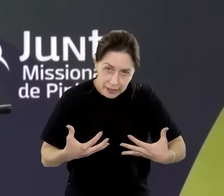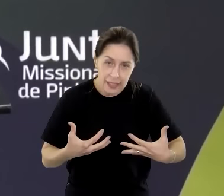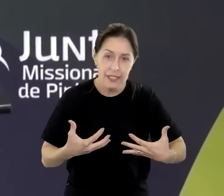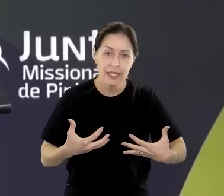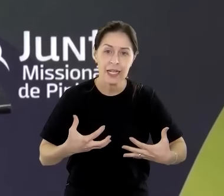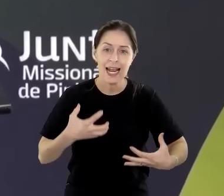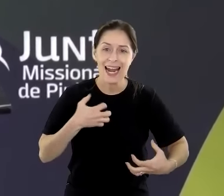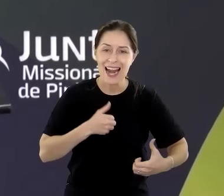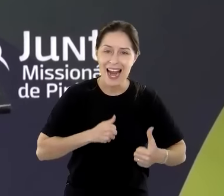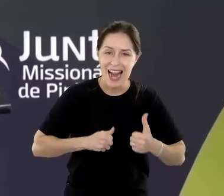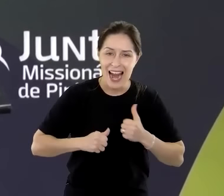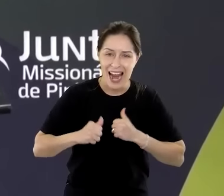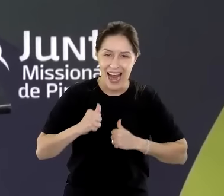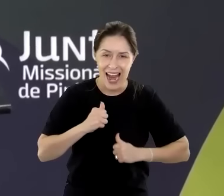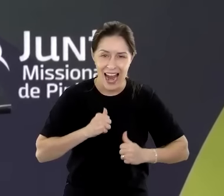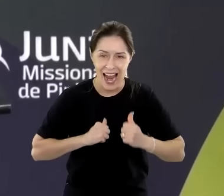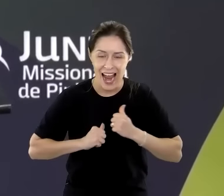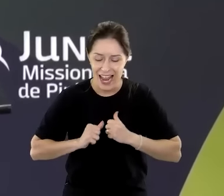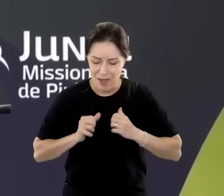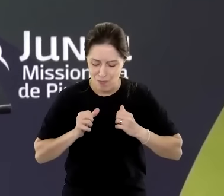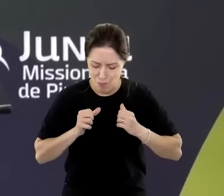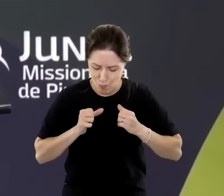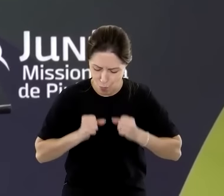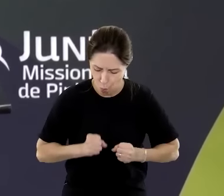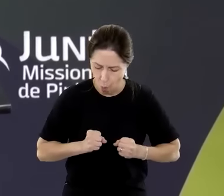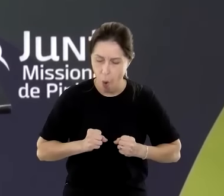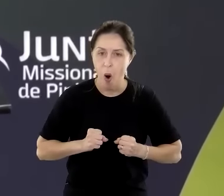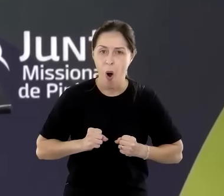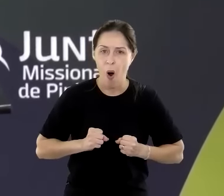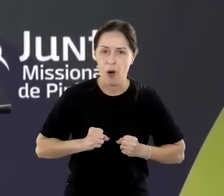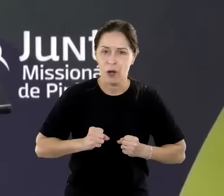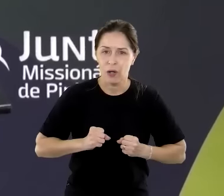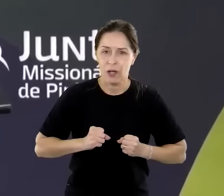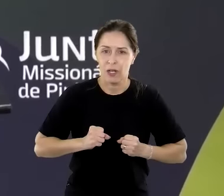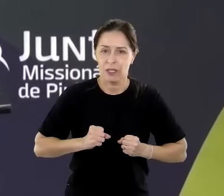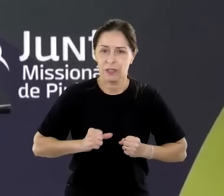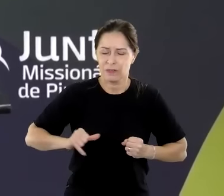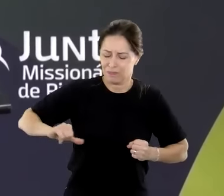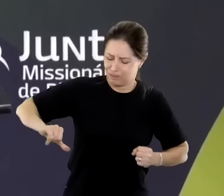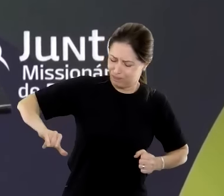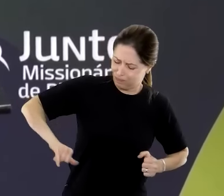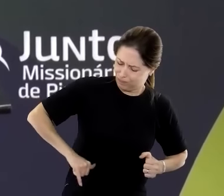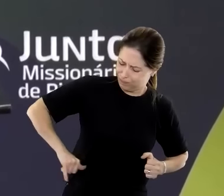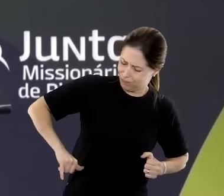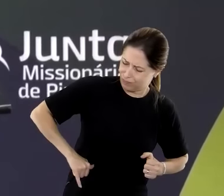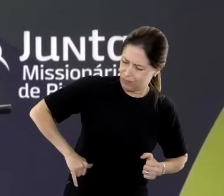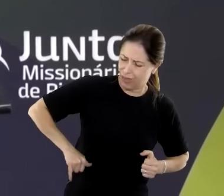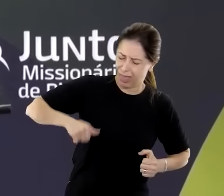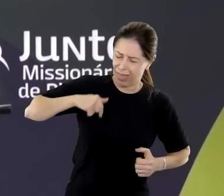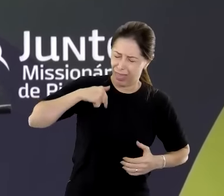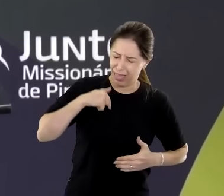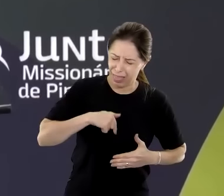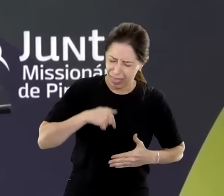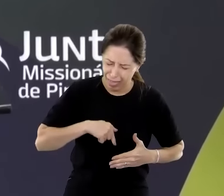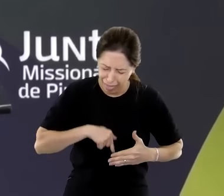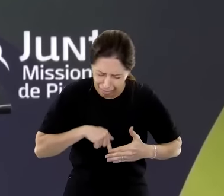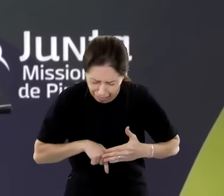rasgar você, de sufocar você, de açoitar você com um vendaval furioso.